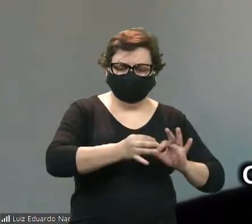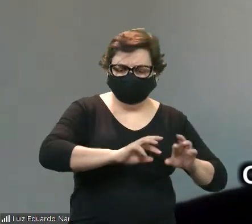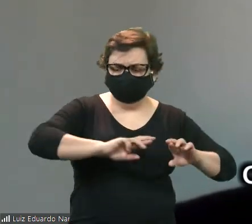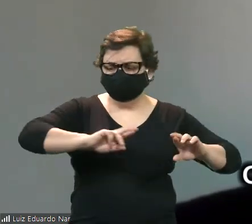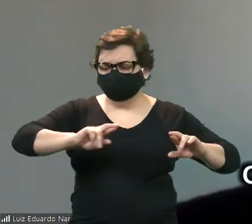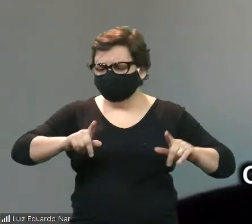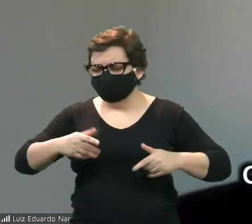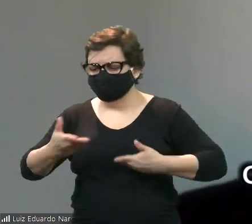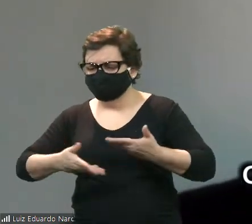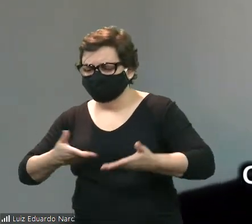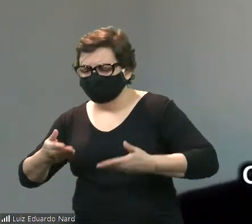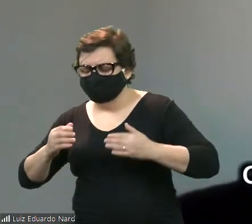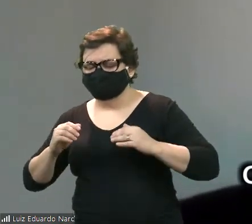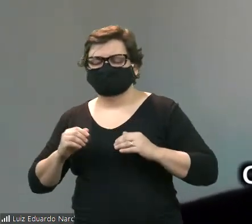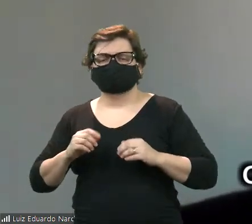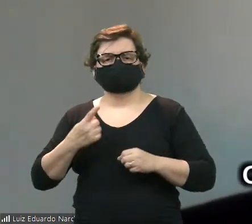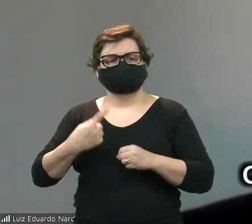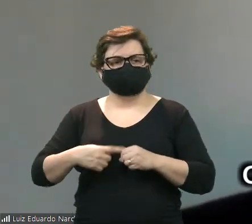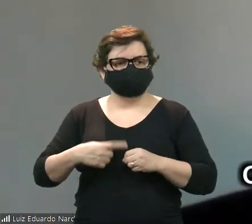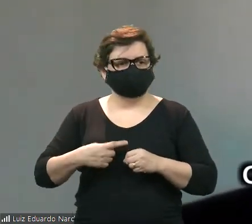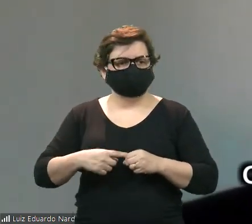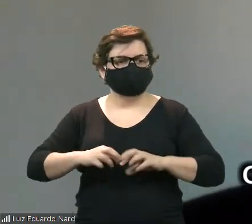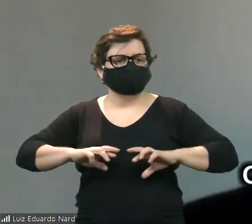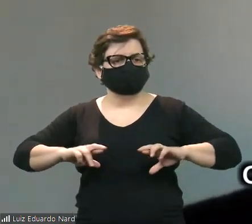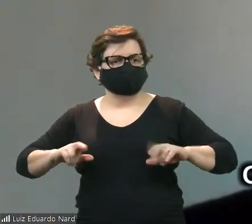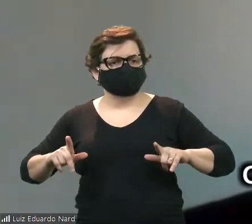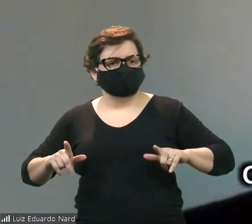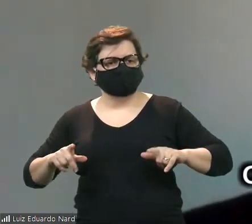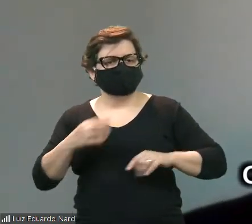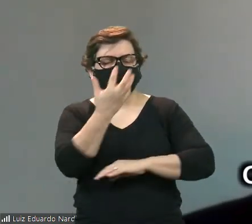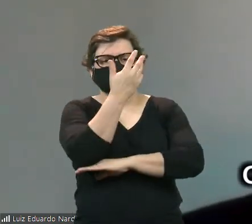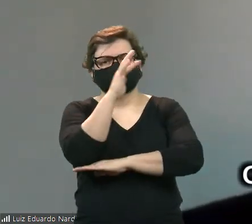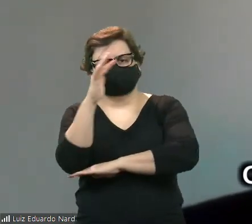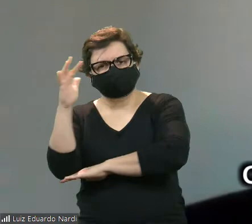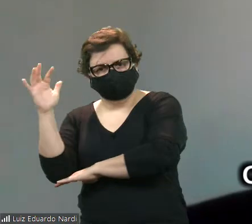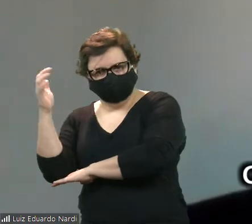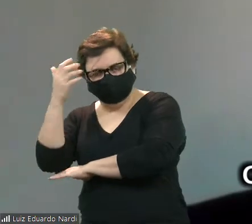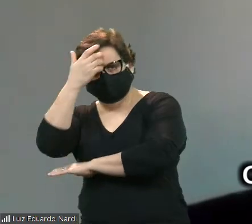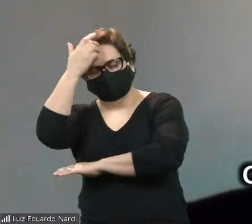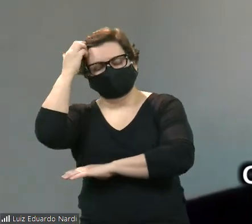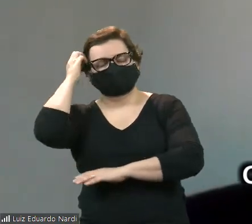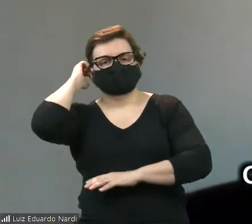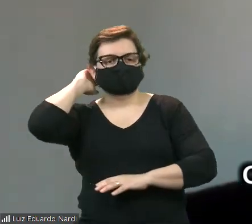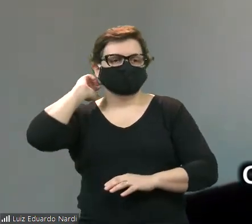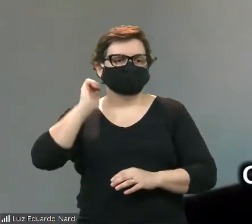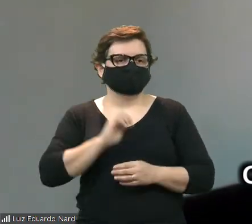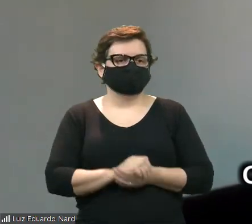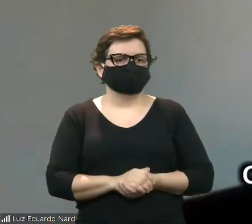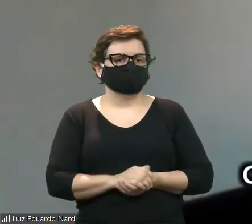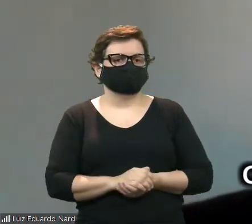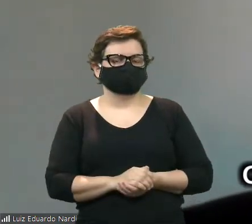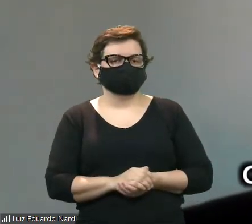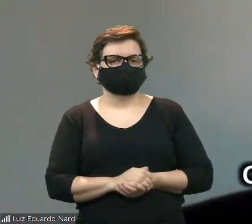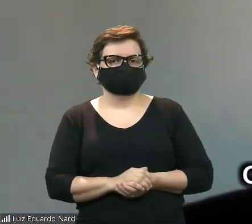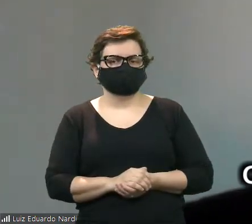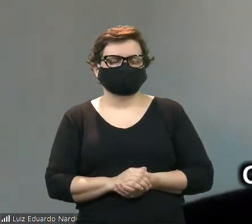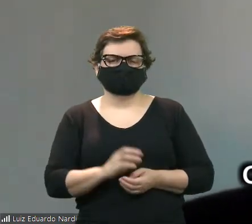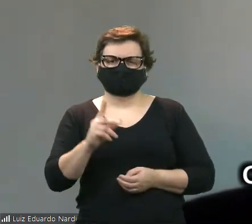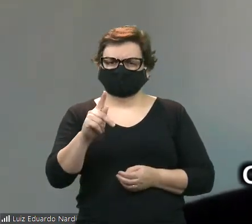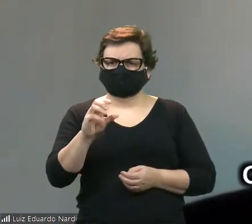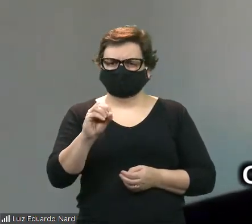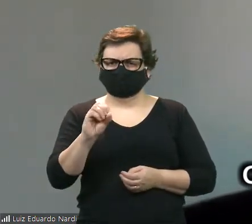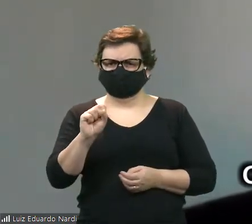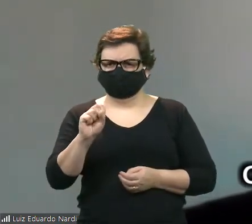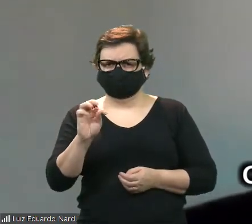de serviços urbanos e meio ambiente, fiscal de posturas, fiscal